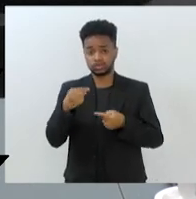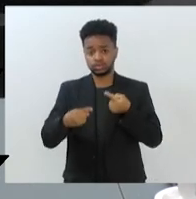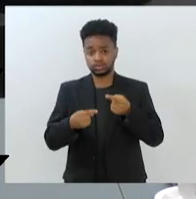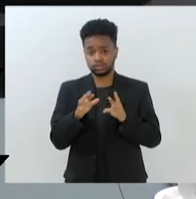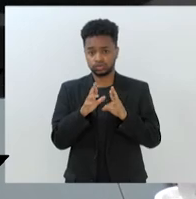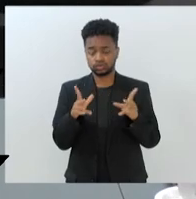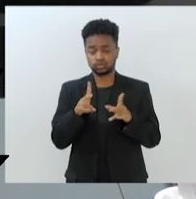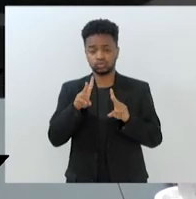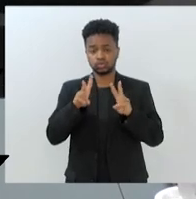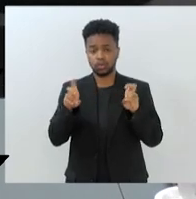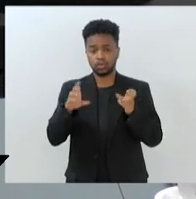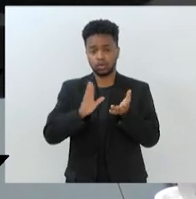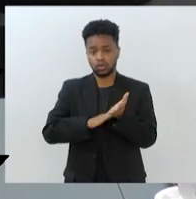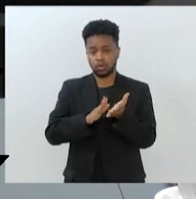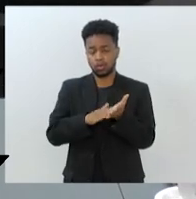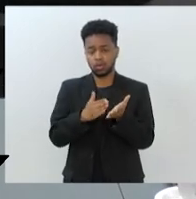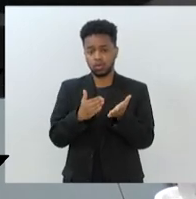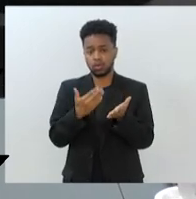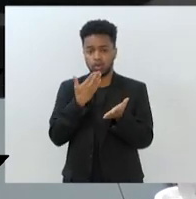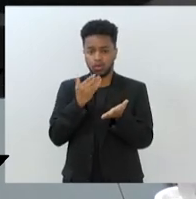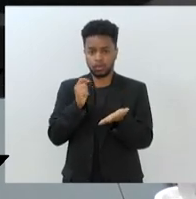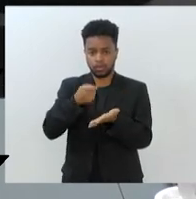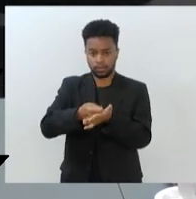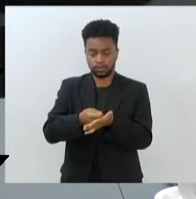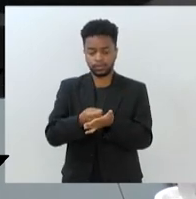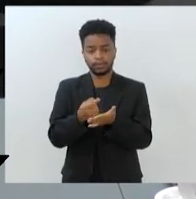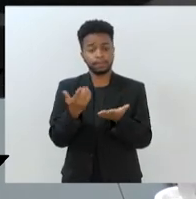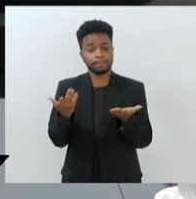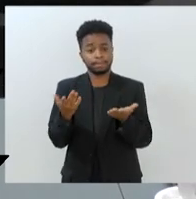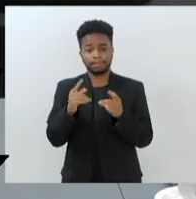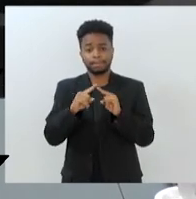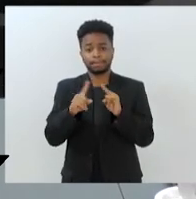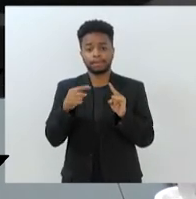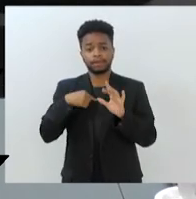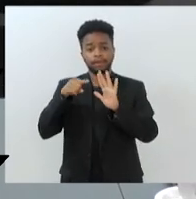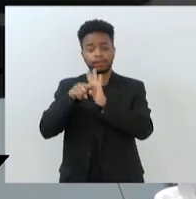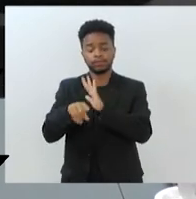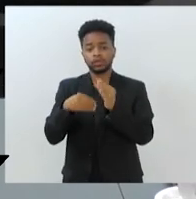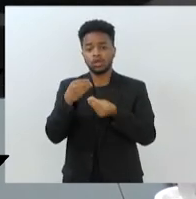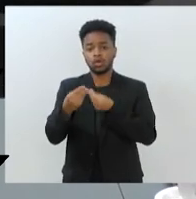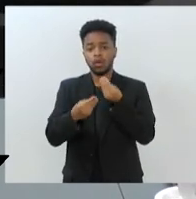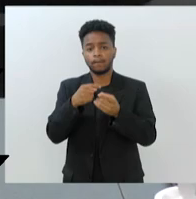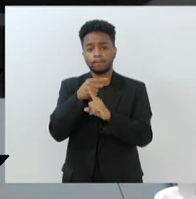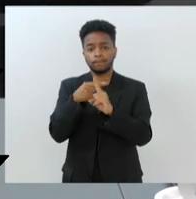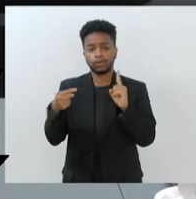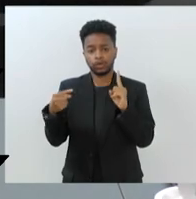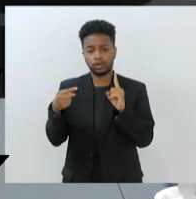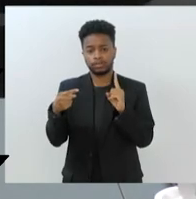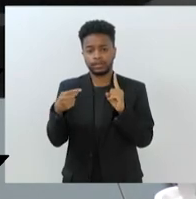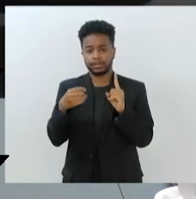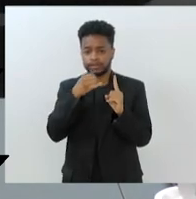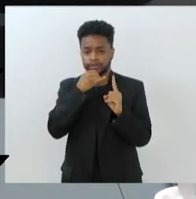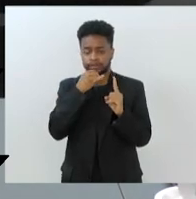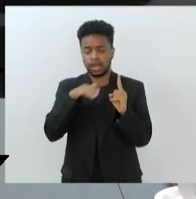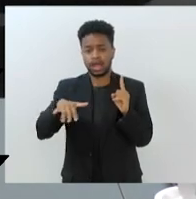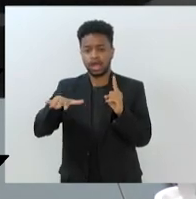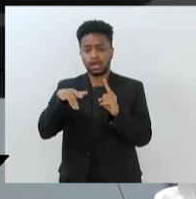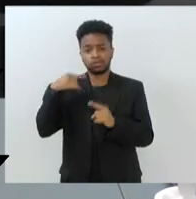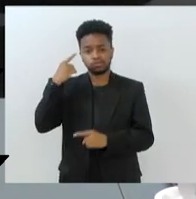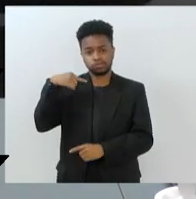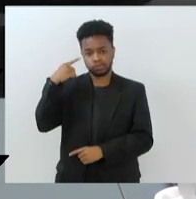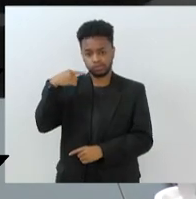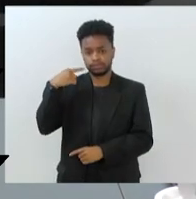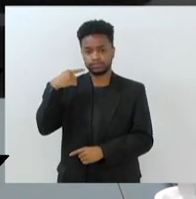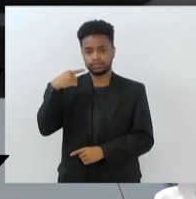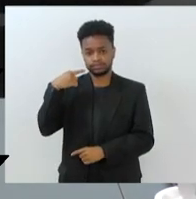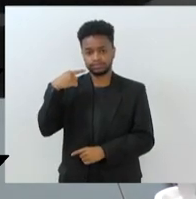tratando da cobrança. Mas eu me pergunto, como é que a gente proíbe um escritório de advocacia